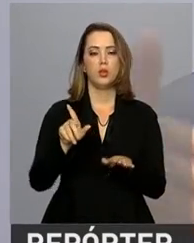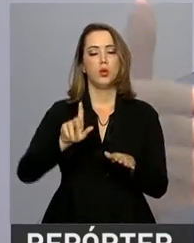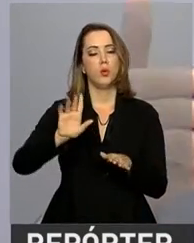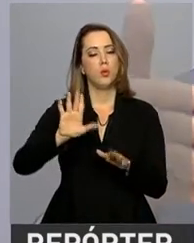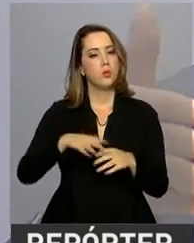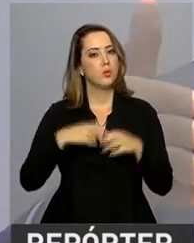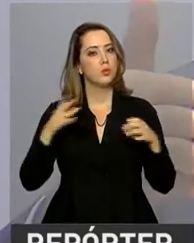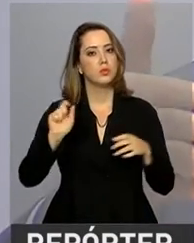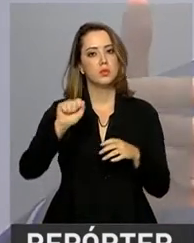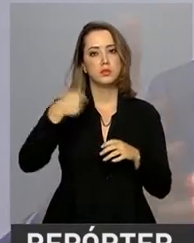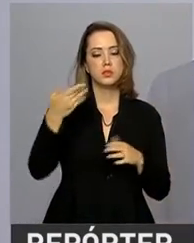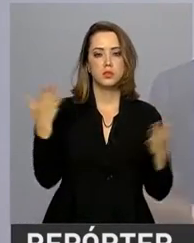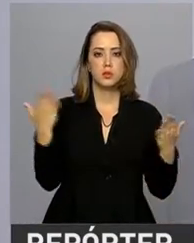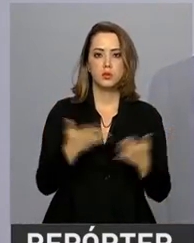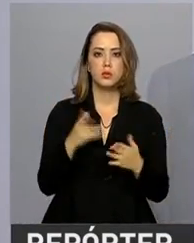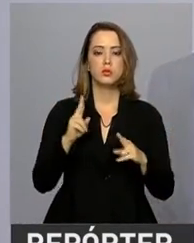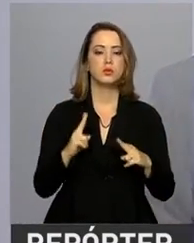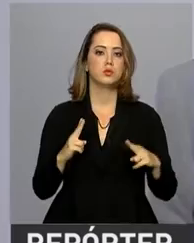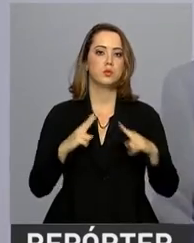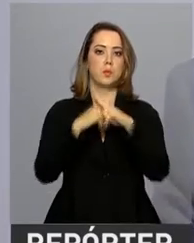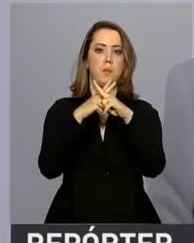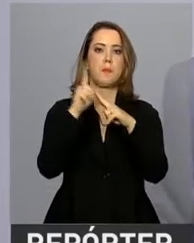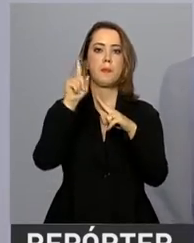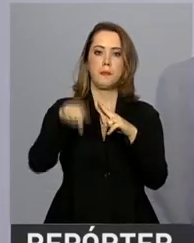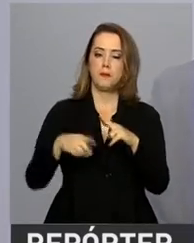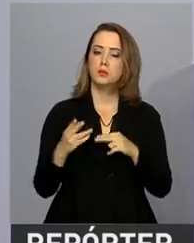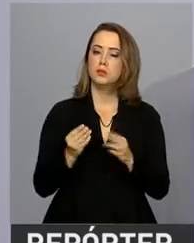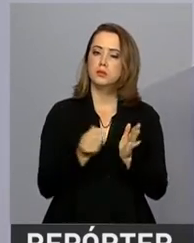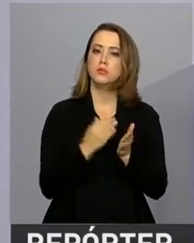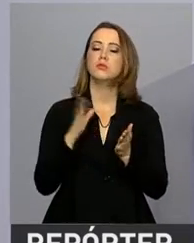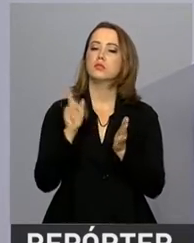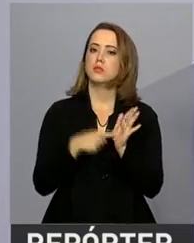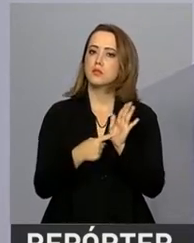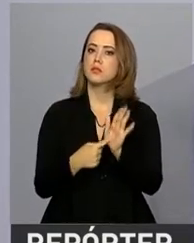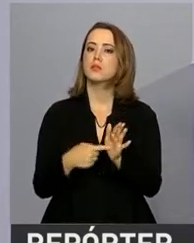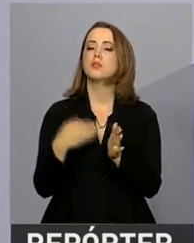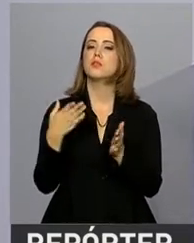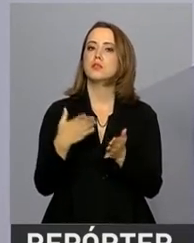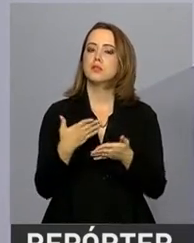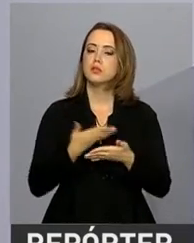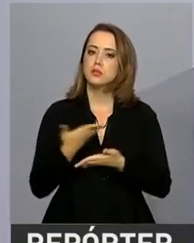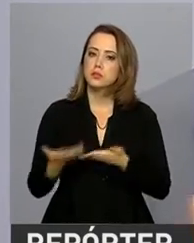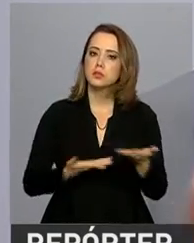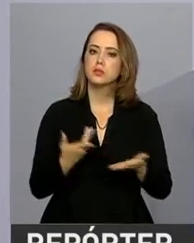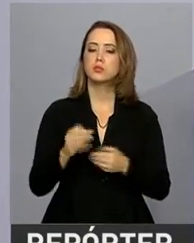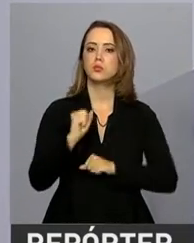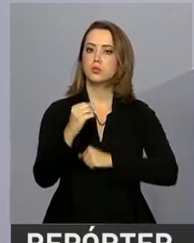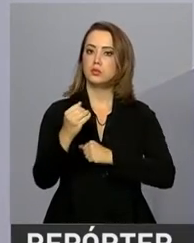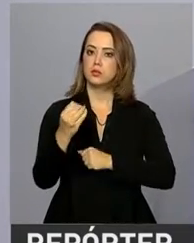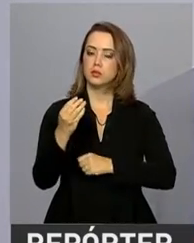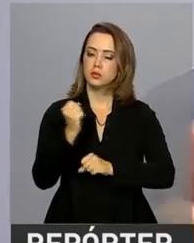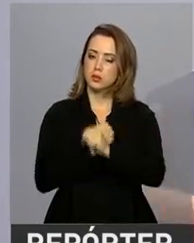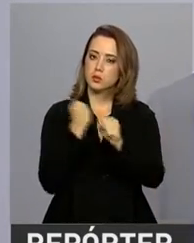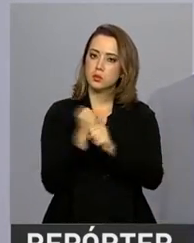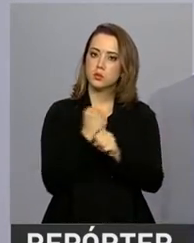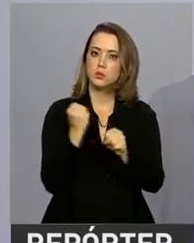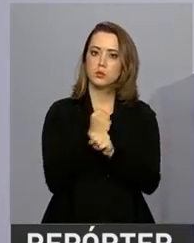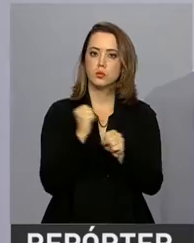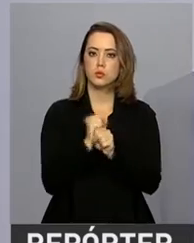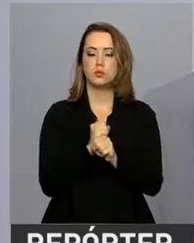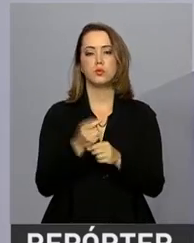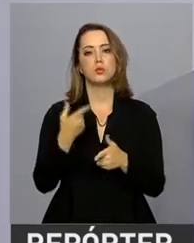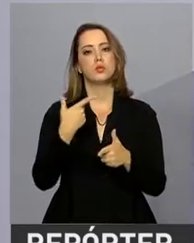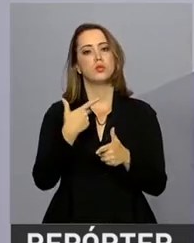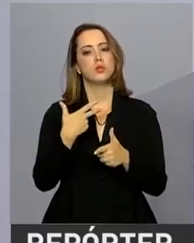Caixa Econômica está sempre à disposição do Ministério das Cidades na construção de